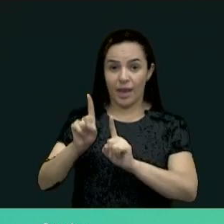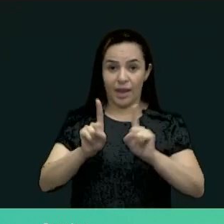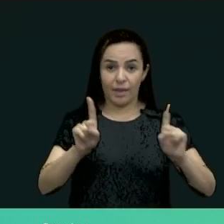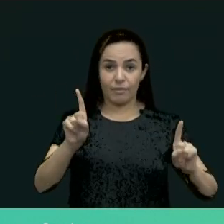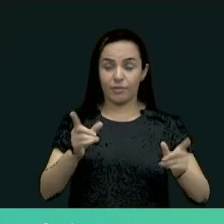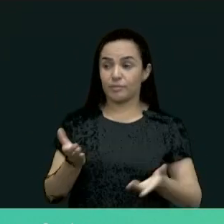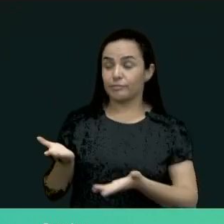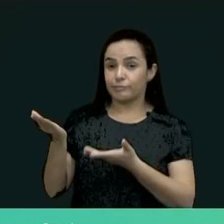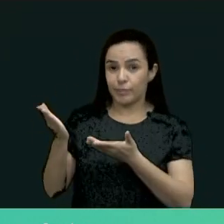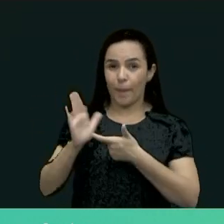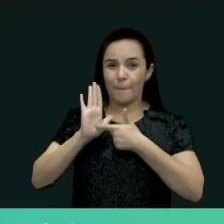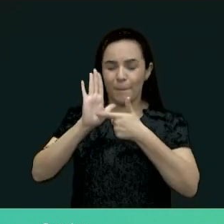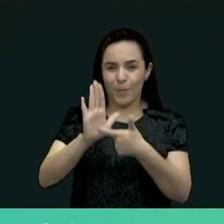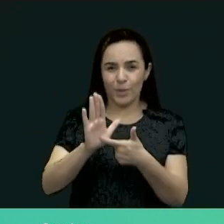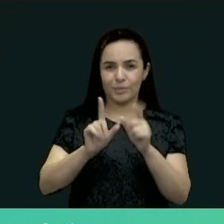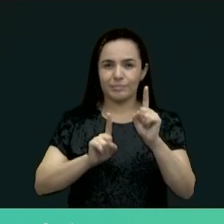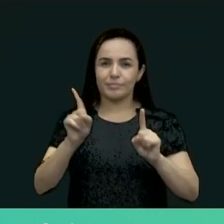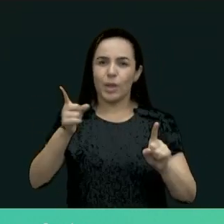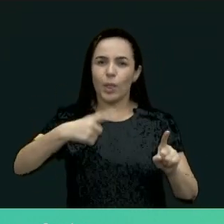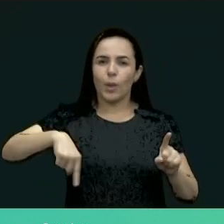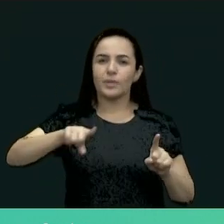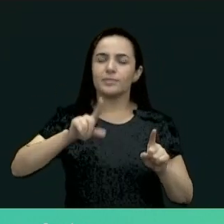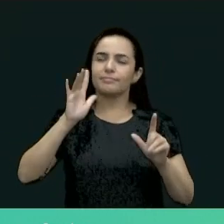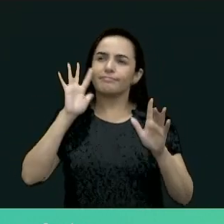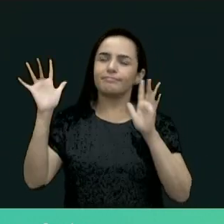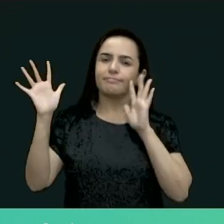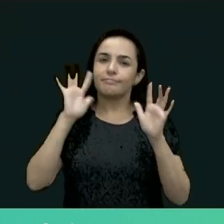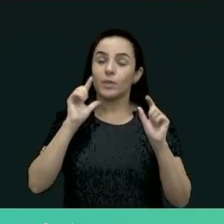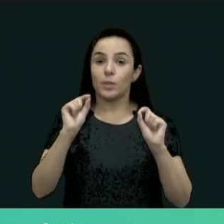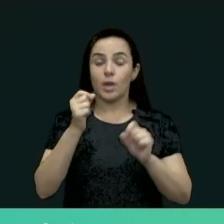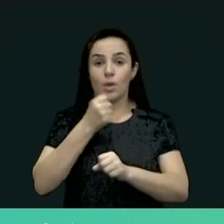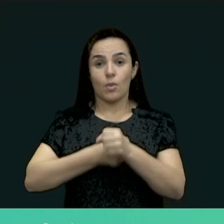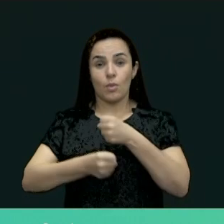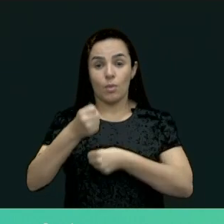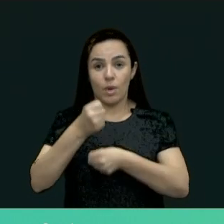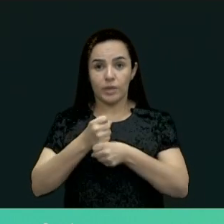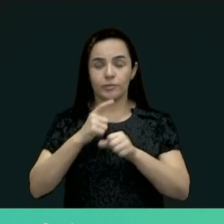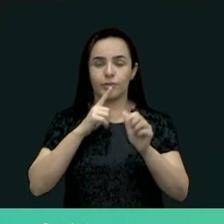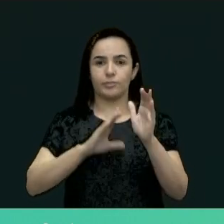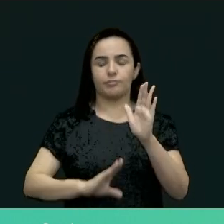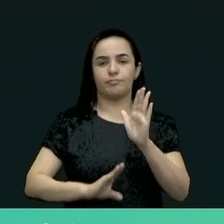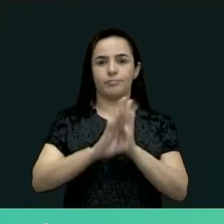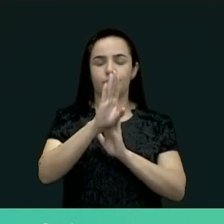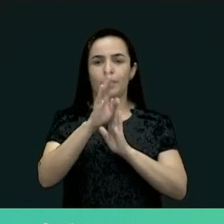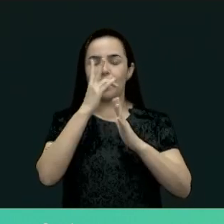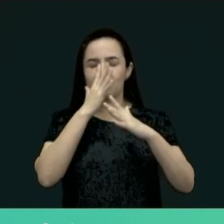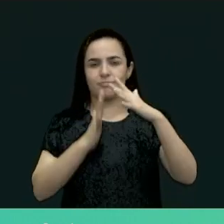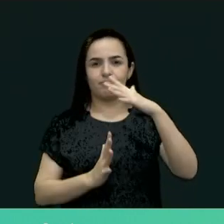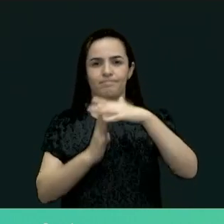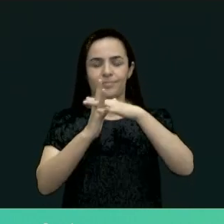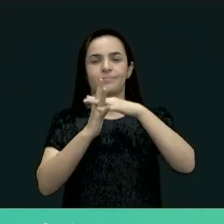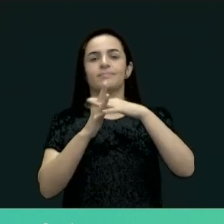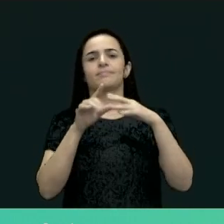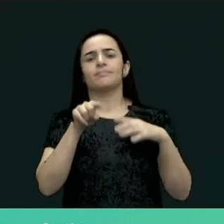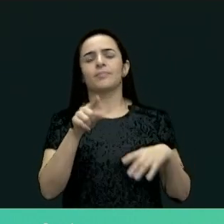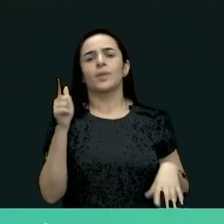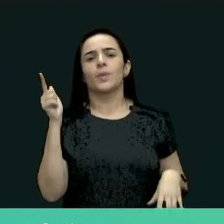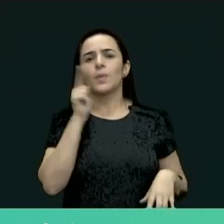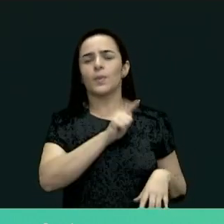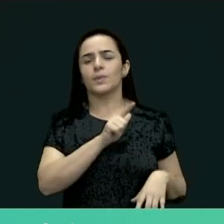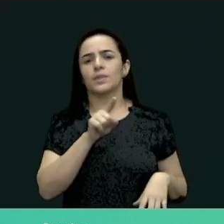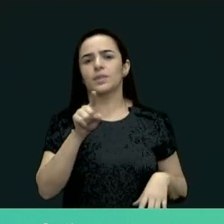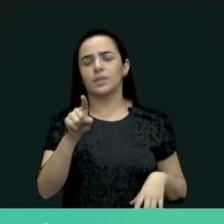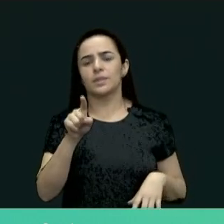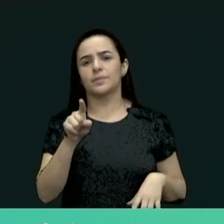2021 que vale a pena refletir? É que no ano em que batemos recorde de instalação, parques